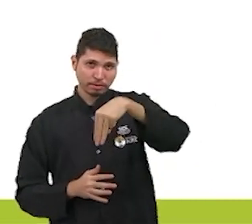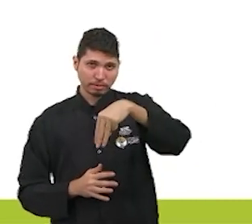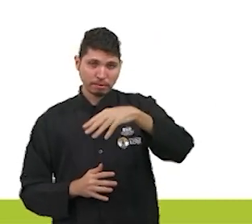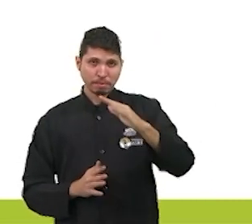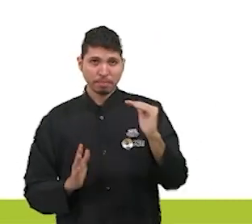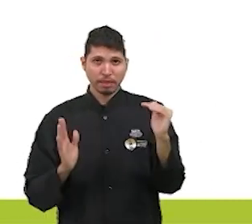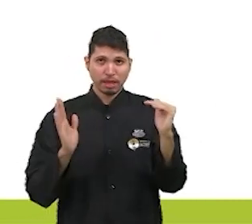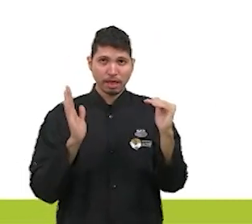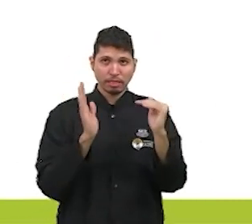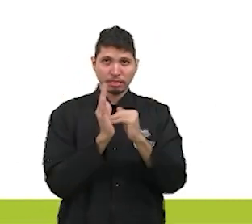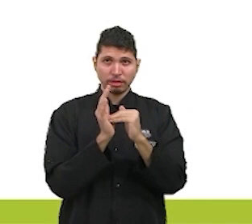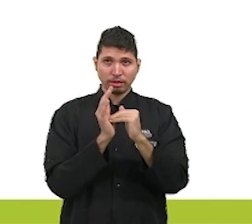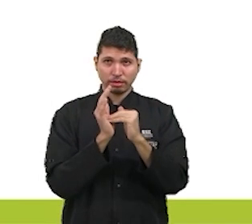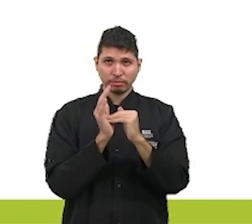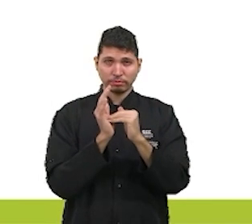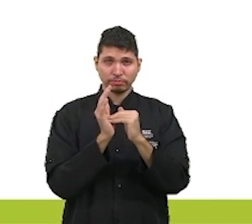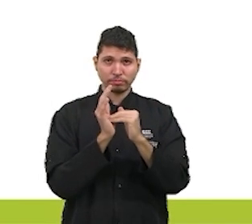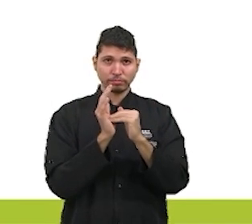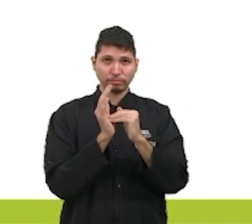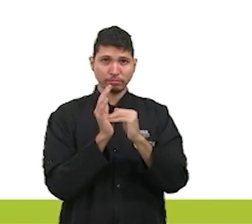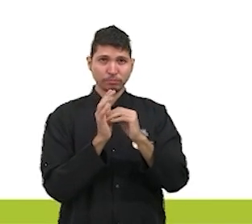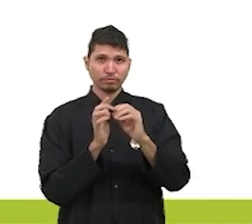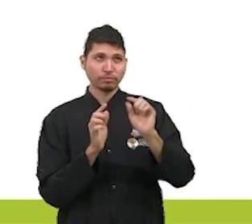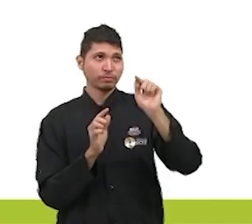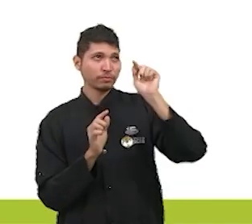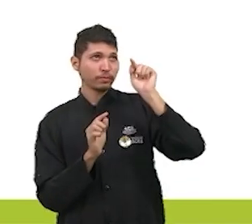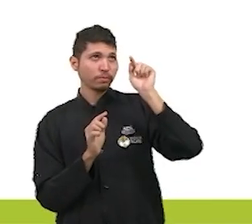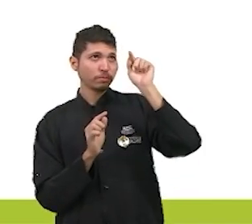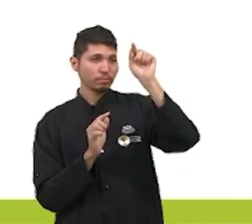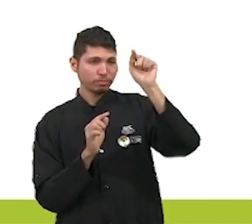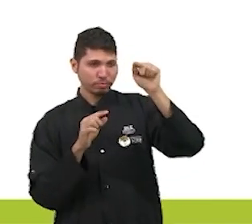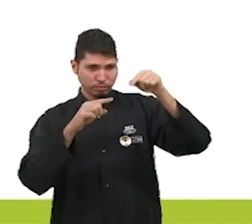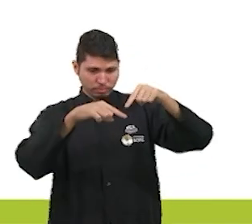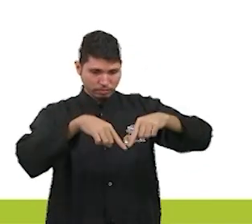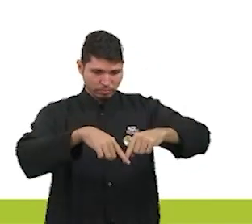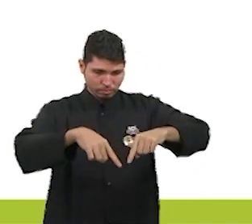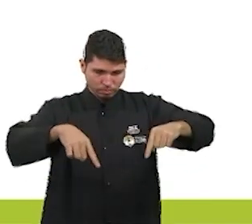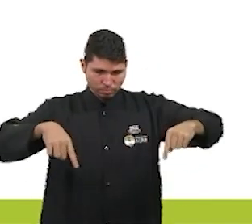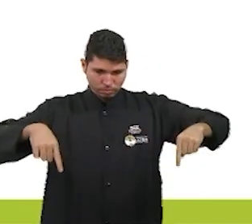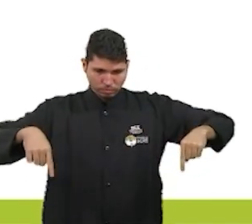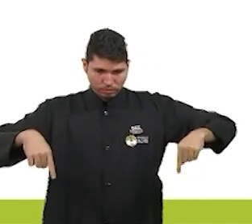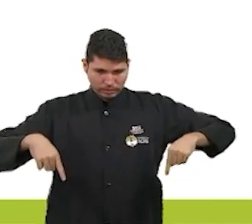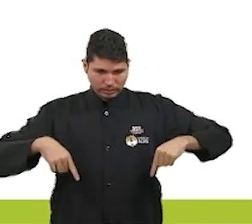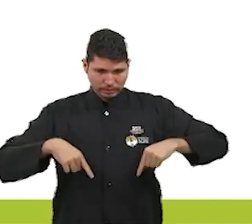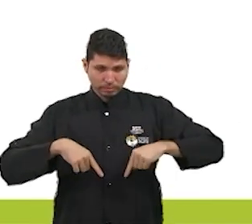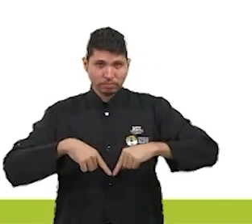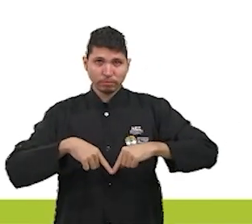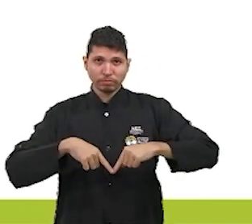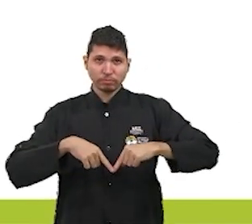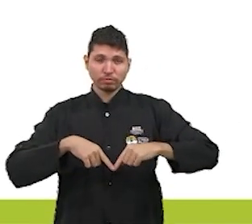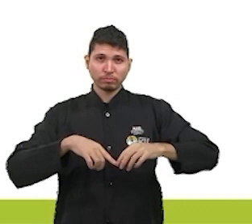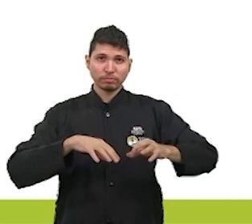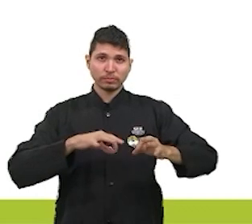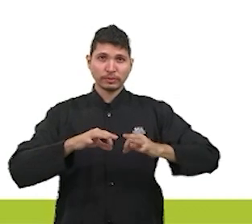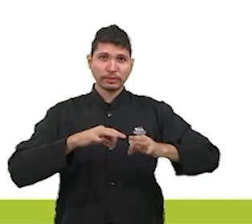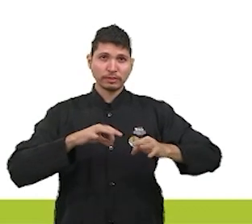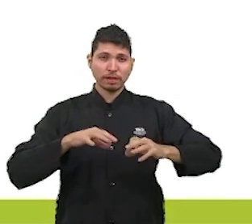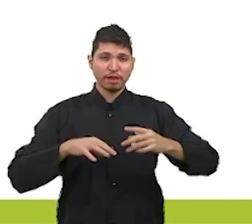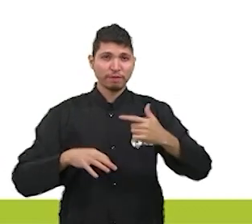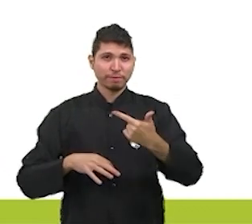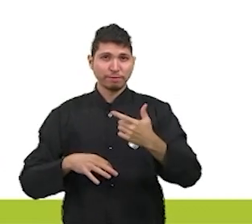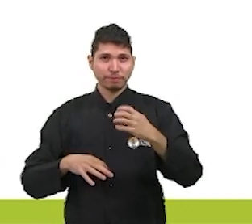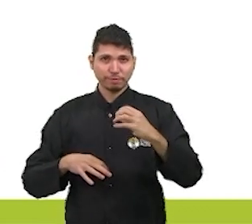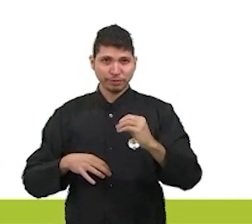de circunferência de fixação no chão, de tal forma que esta fique dividida em 20 arcos